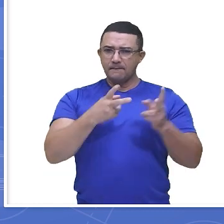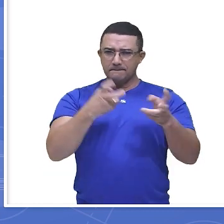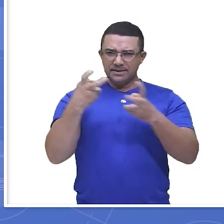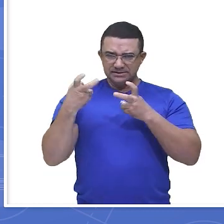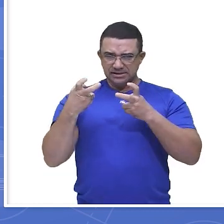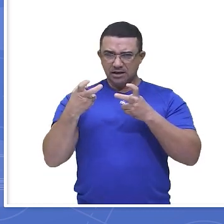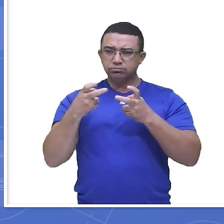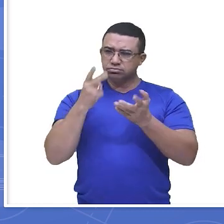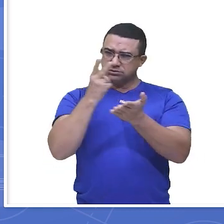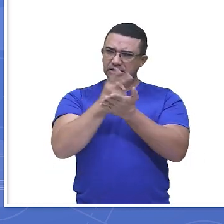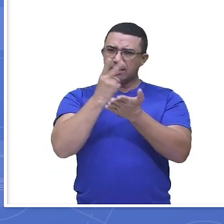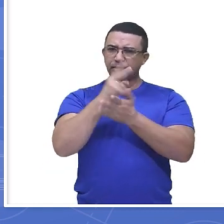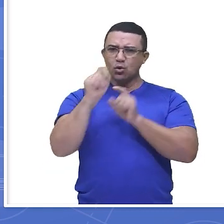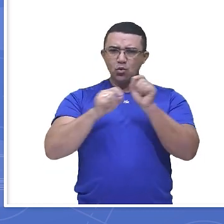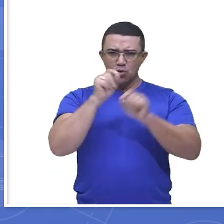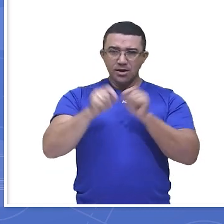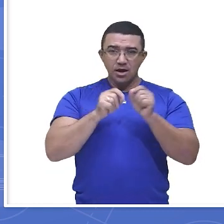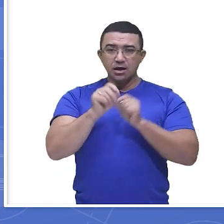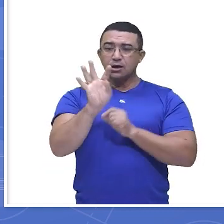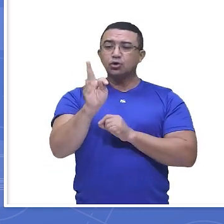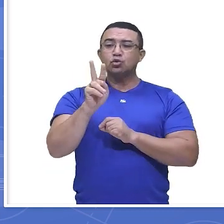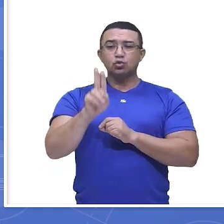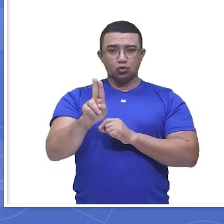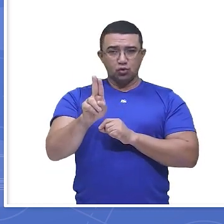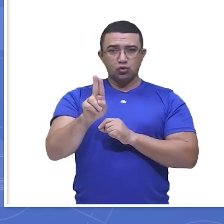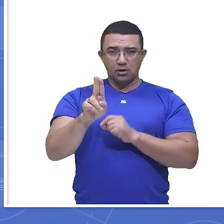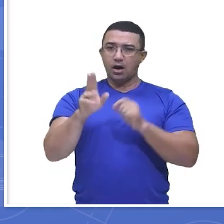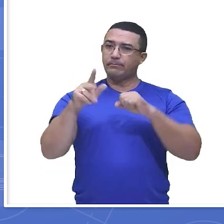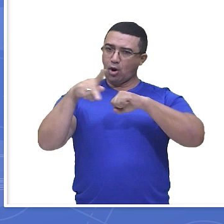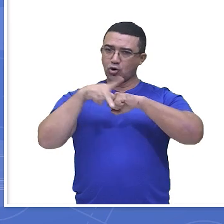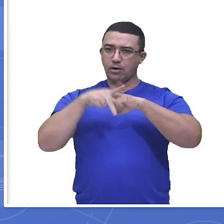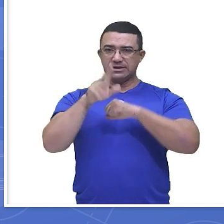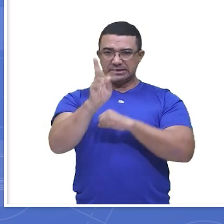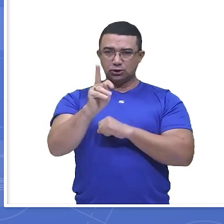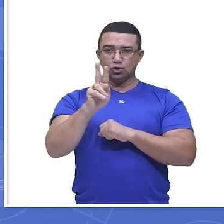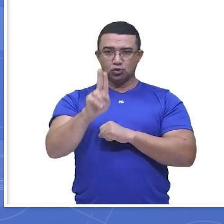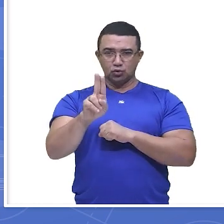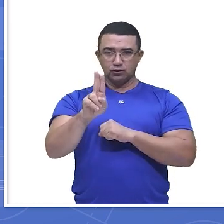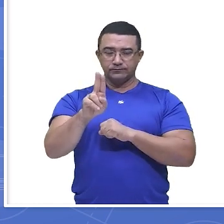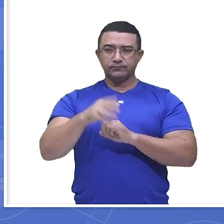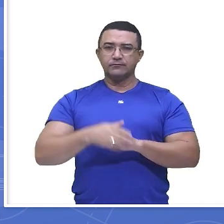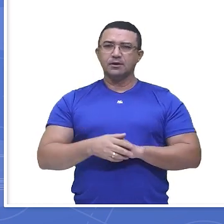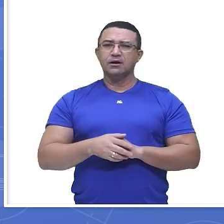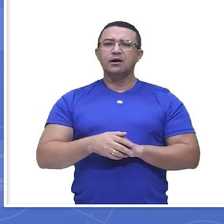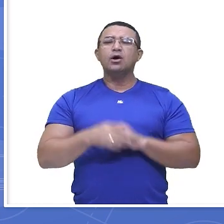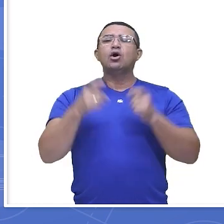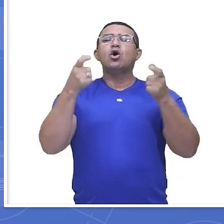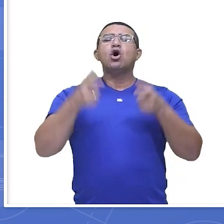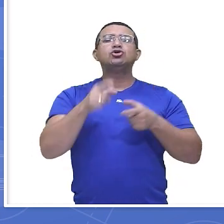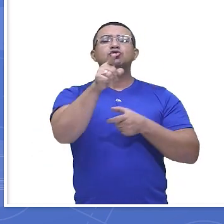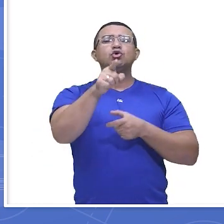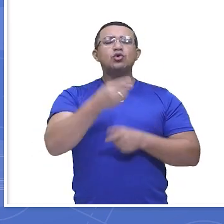sempre trabalhando com o tu, né? Tratamento informal. Donde vives? Vivo en